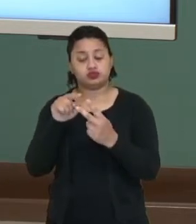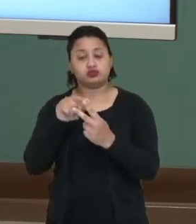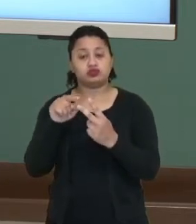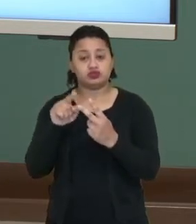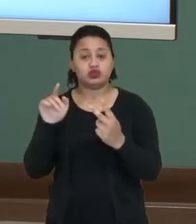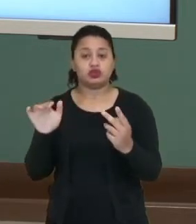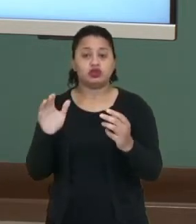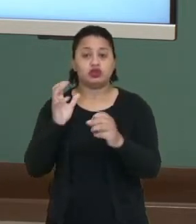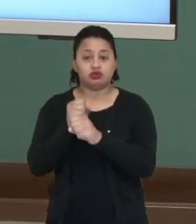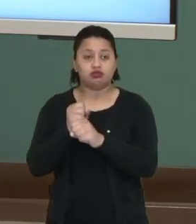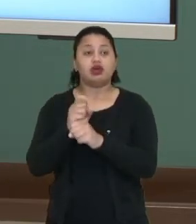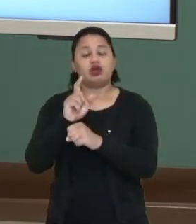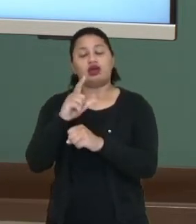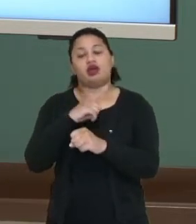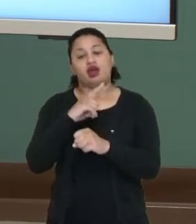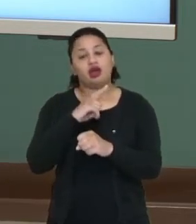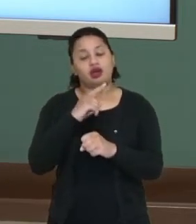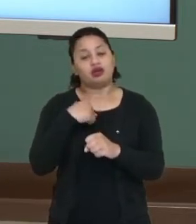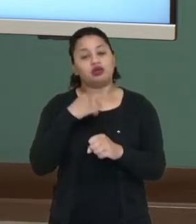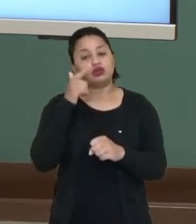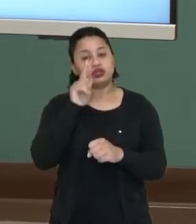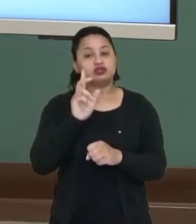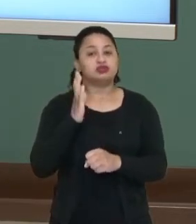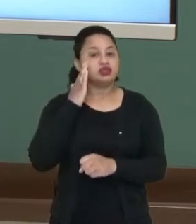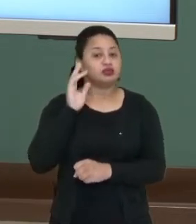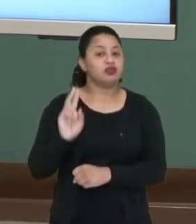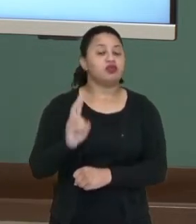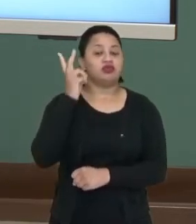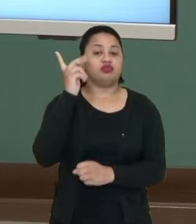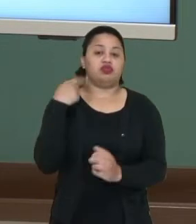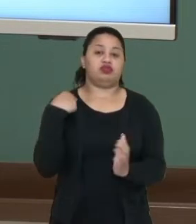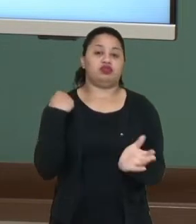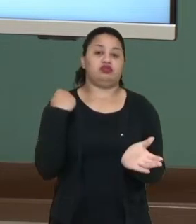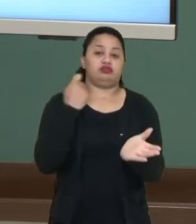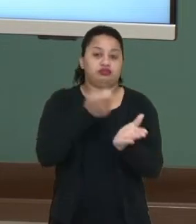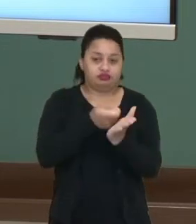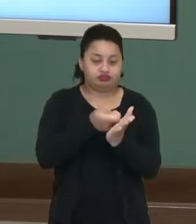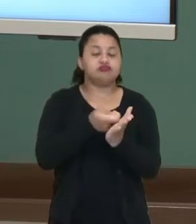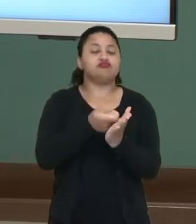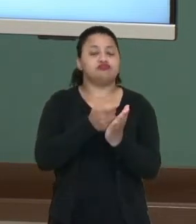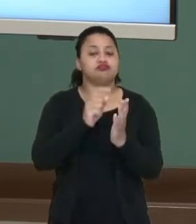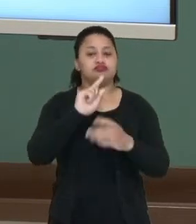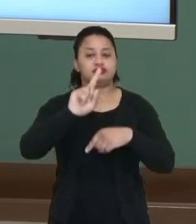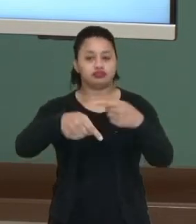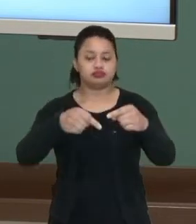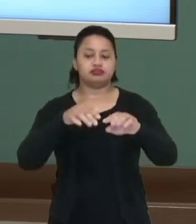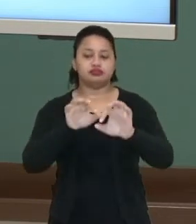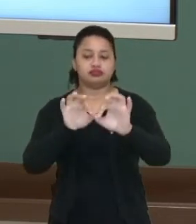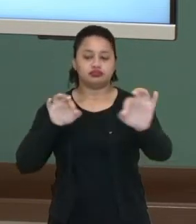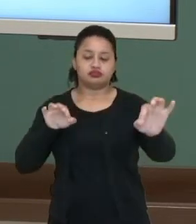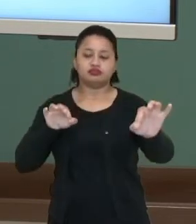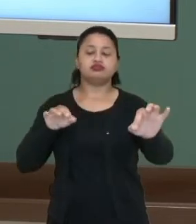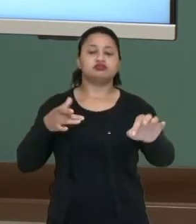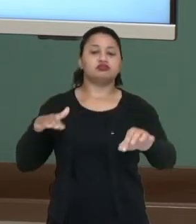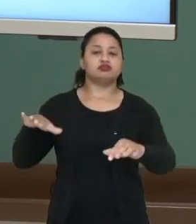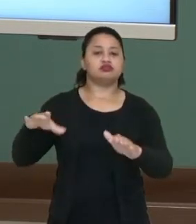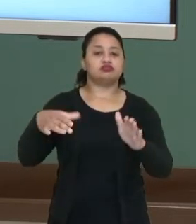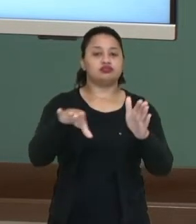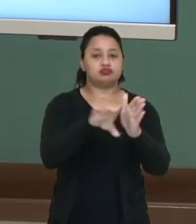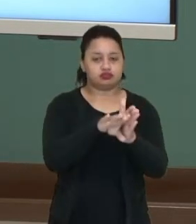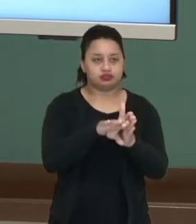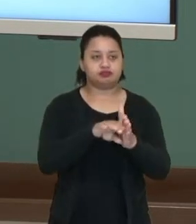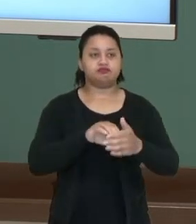duas informações compõe ali o valor pago no final do trajeto que você precisava, tá?